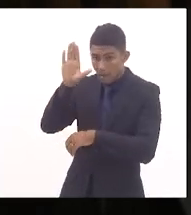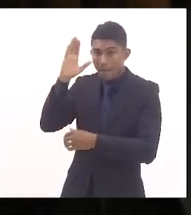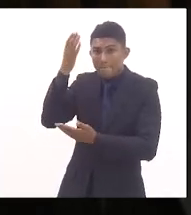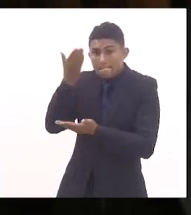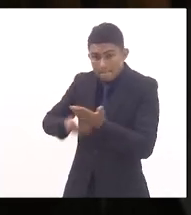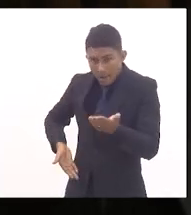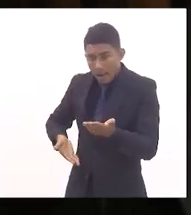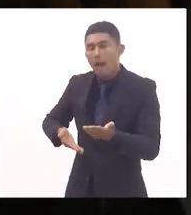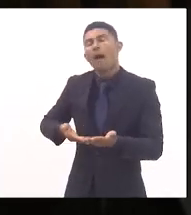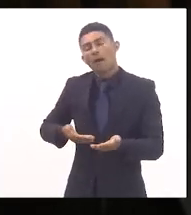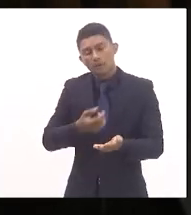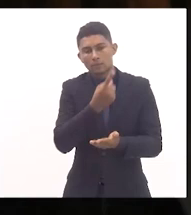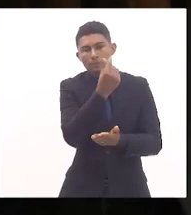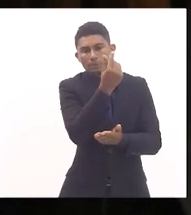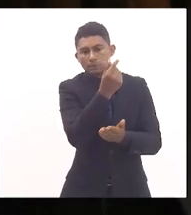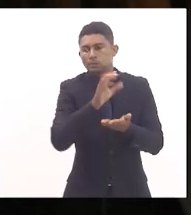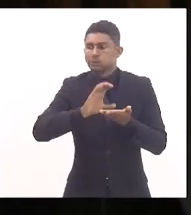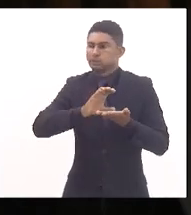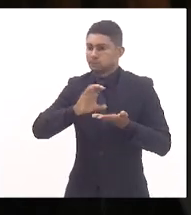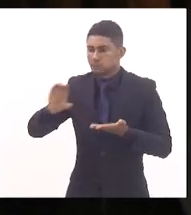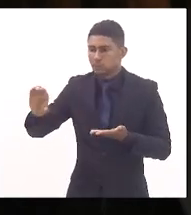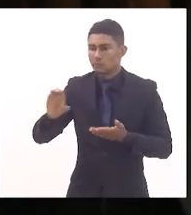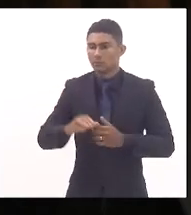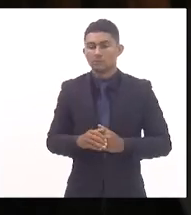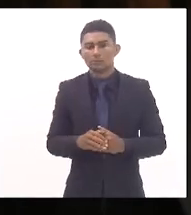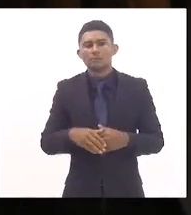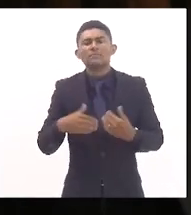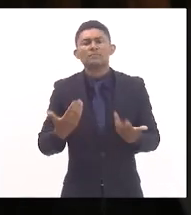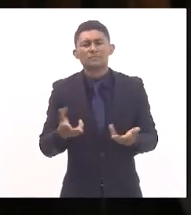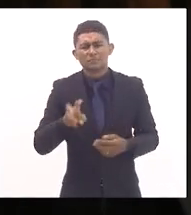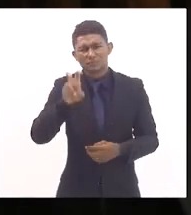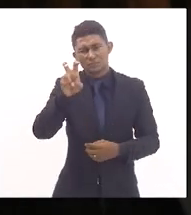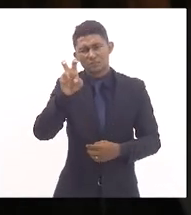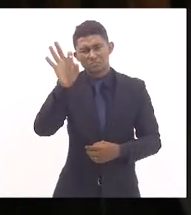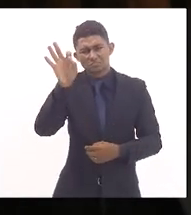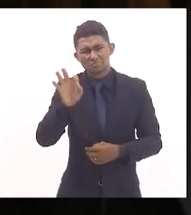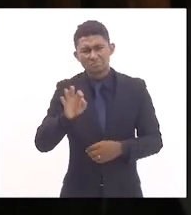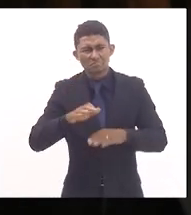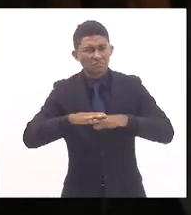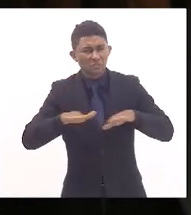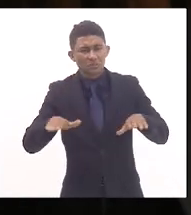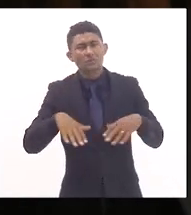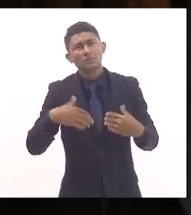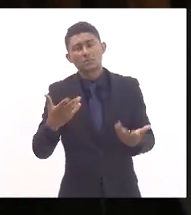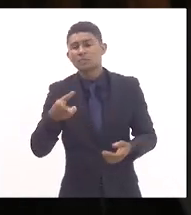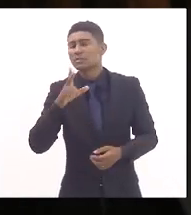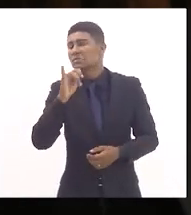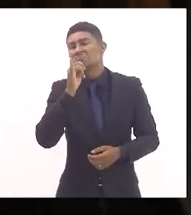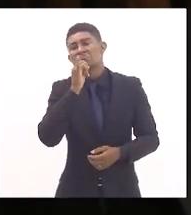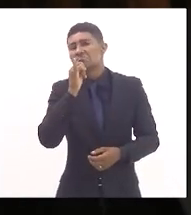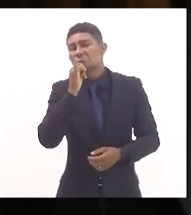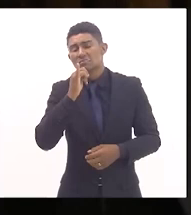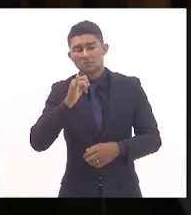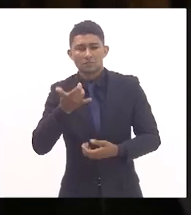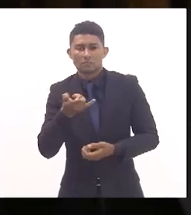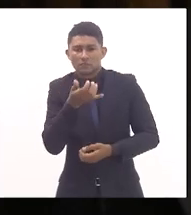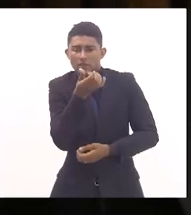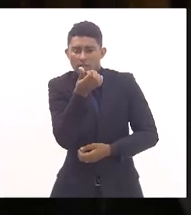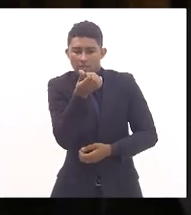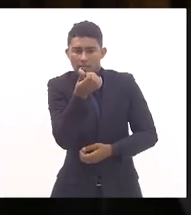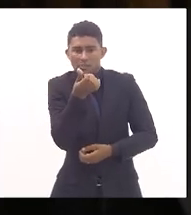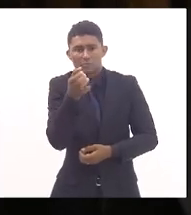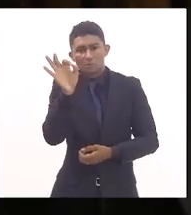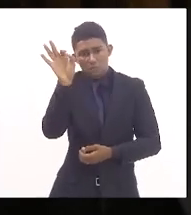e somente o que se publica o seu é suplantar cinco porcento Então se a gente tiver uma perda de Seis por